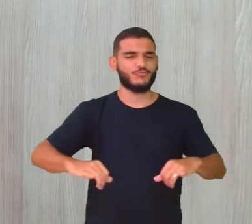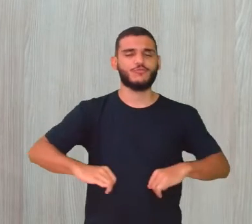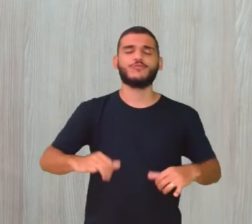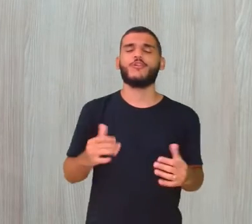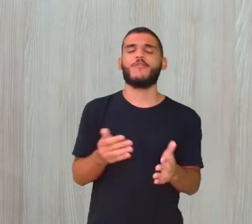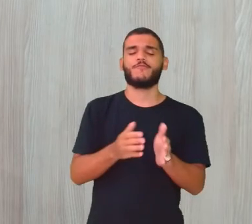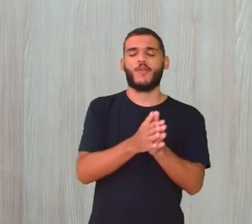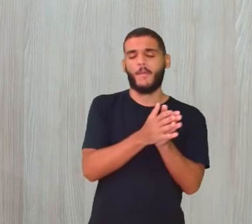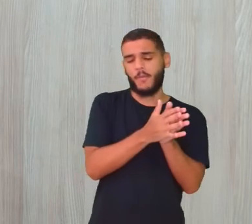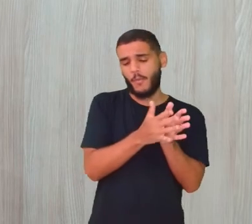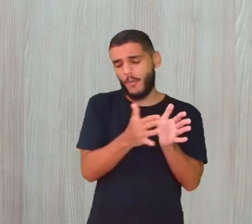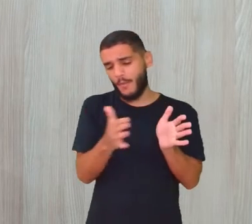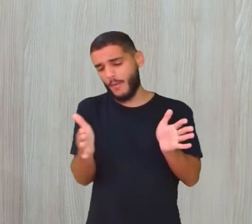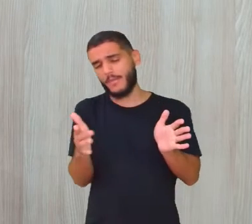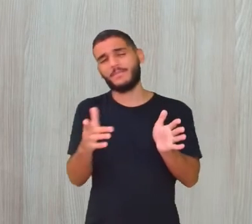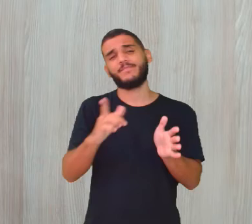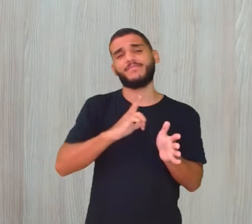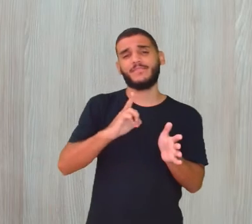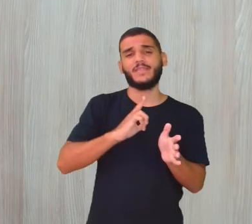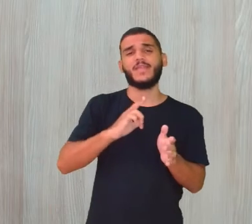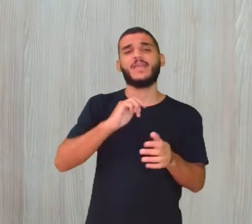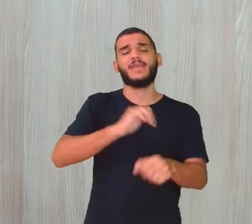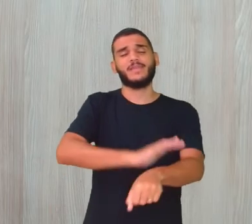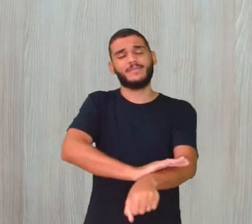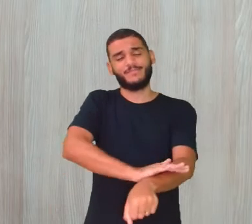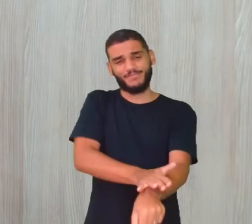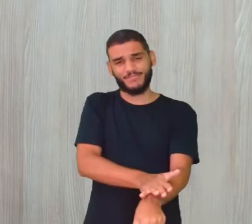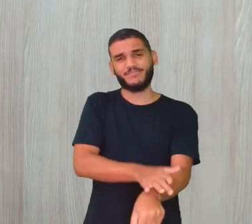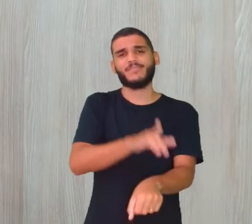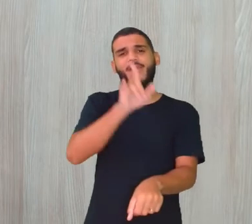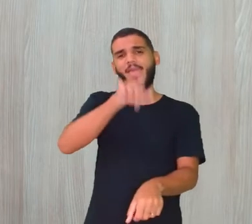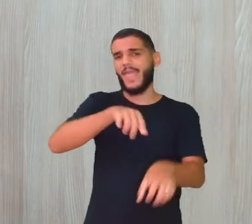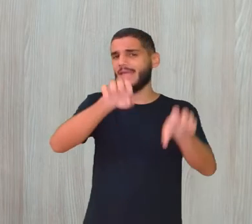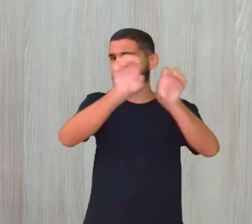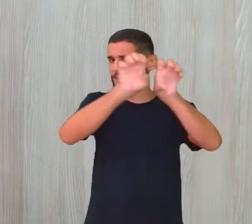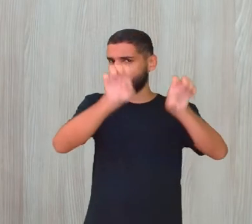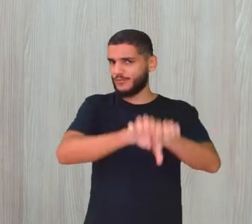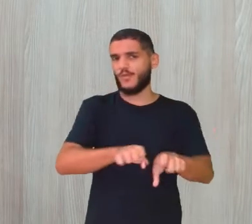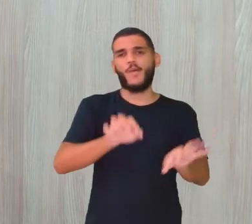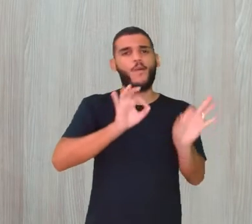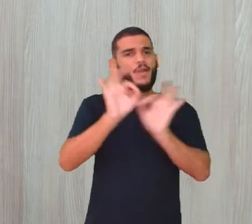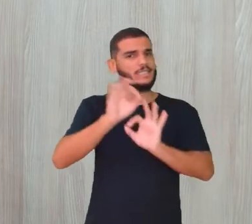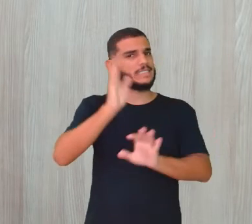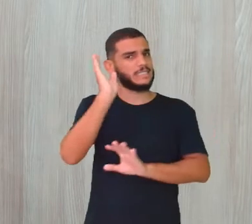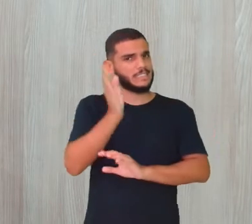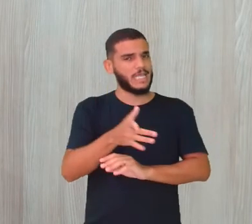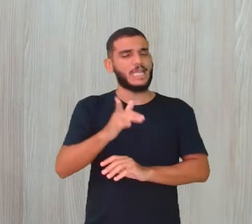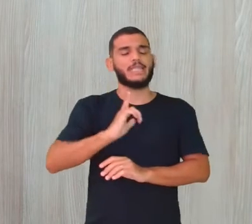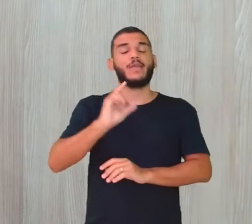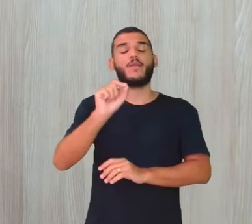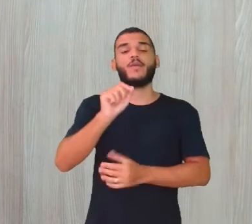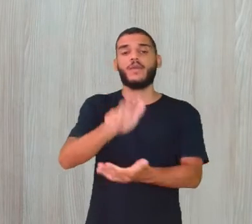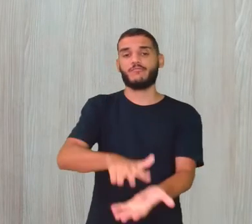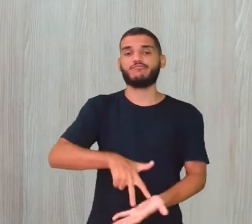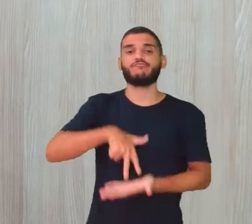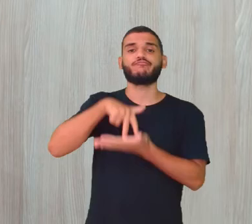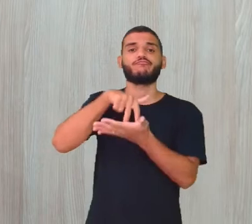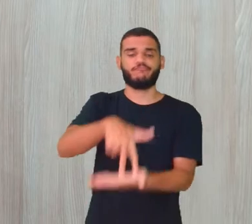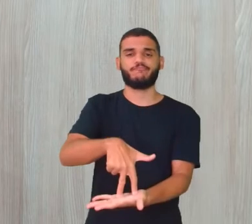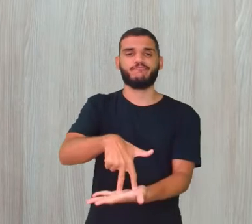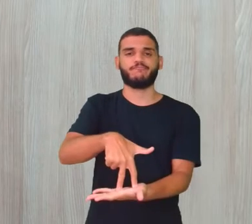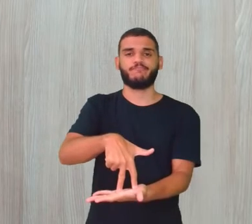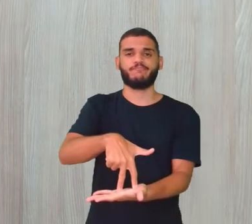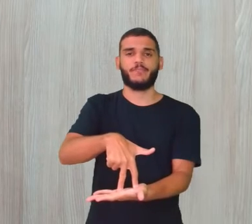processo desse racismo que é estrutural da história do nosso país, é que ele tem um lugar, né, de fala